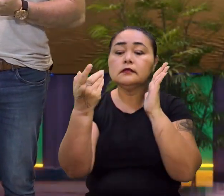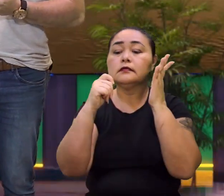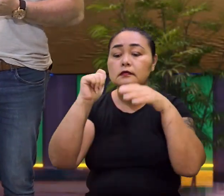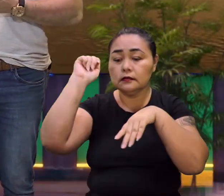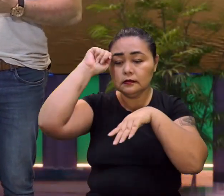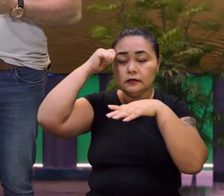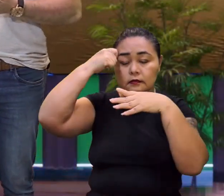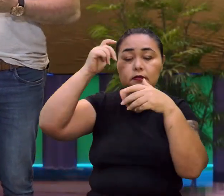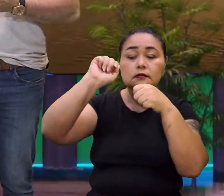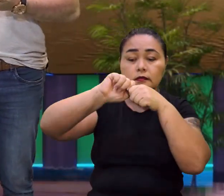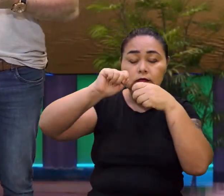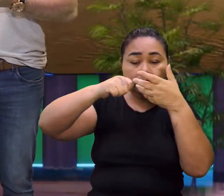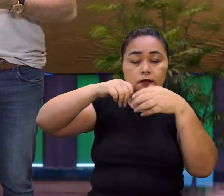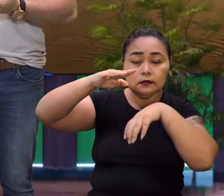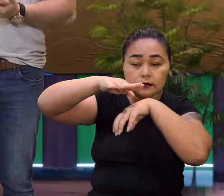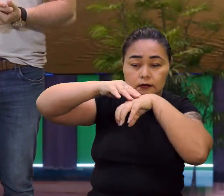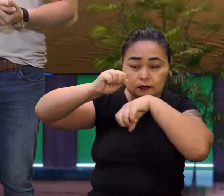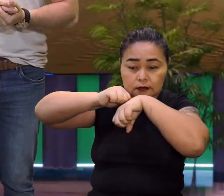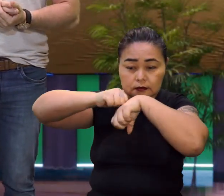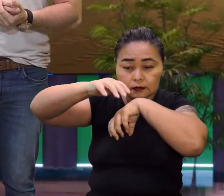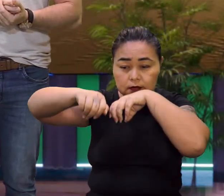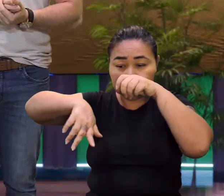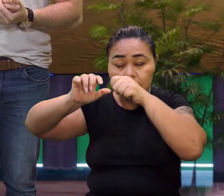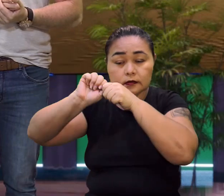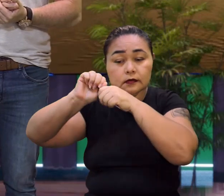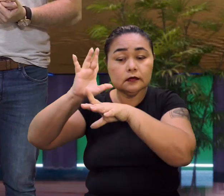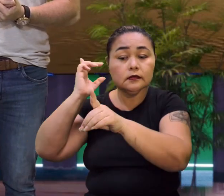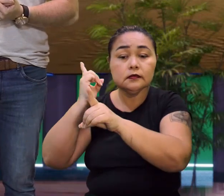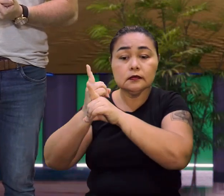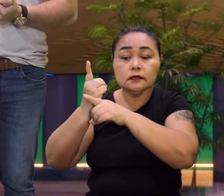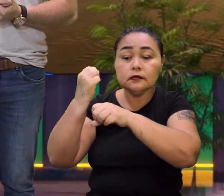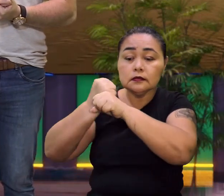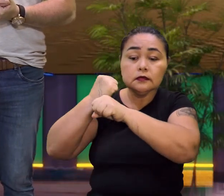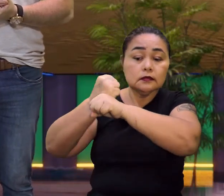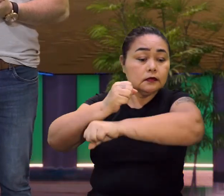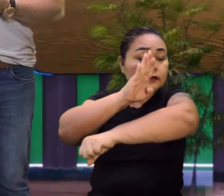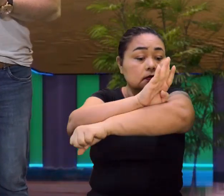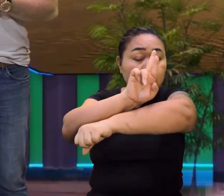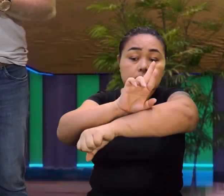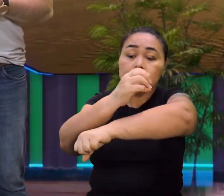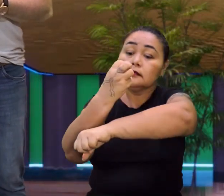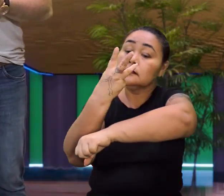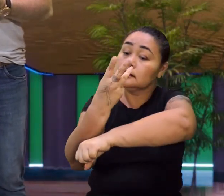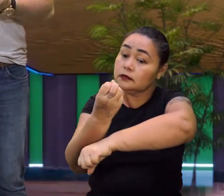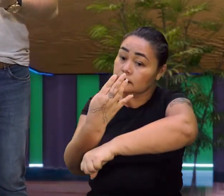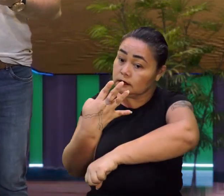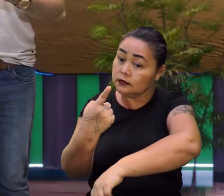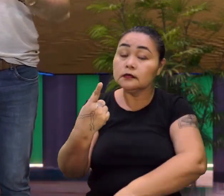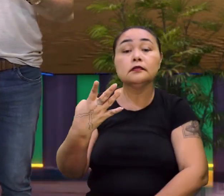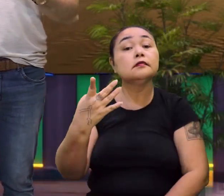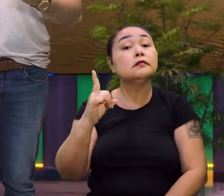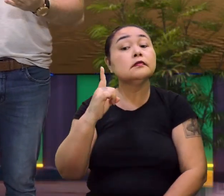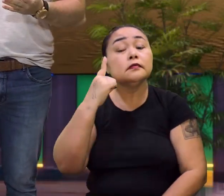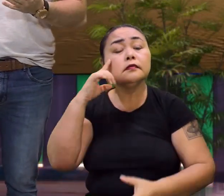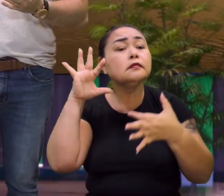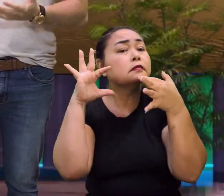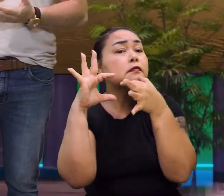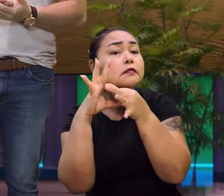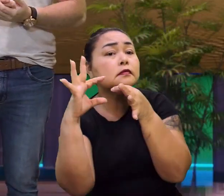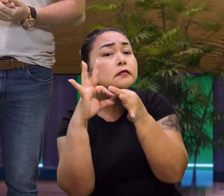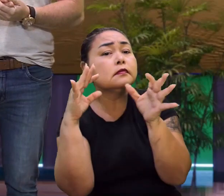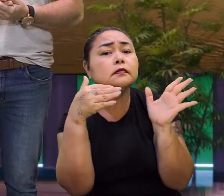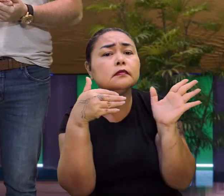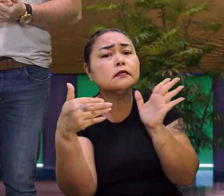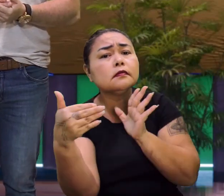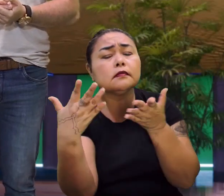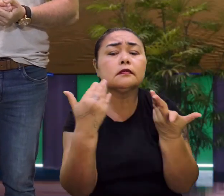cassiterita influenciando, né, também essa construção da BR-364, mas também a gente tem que contextualizar esse momento